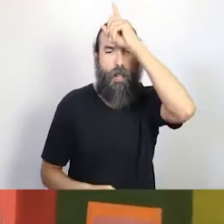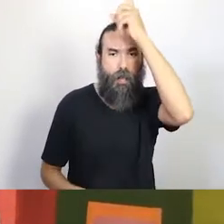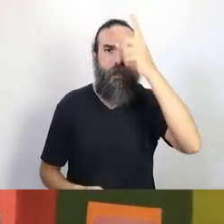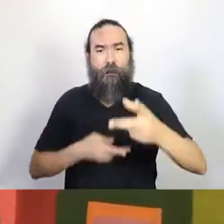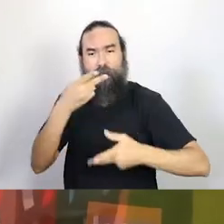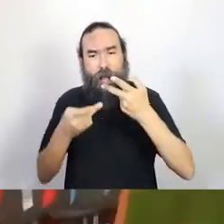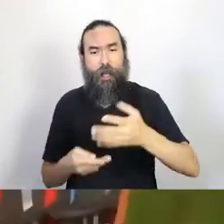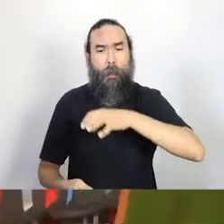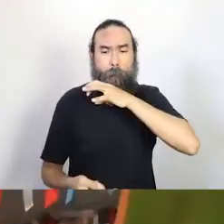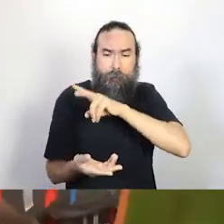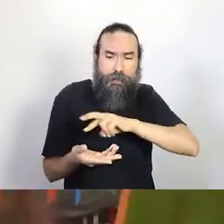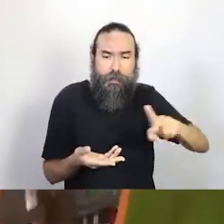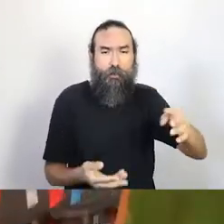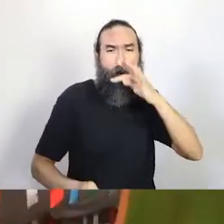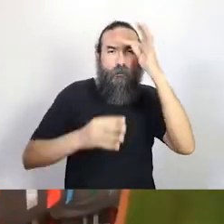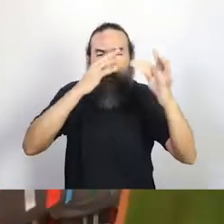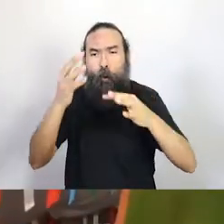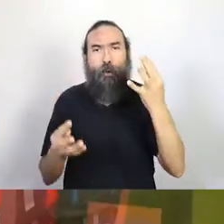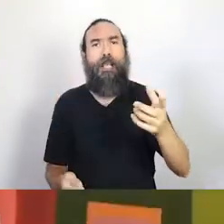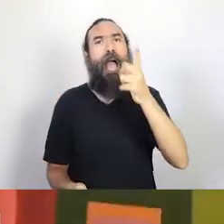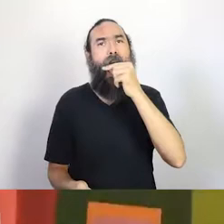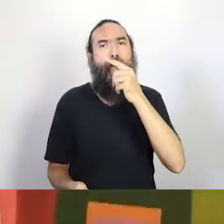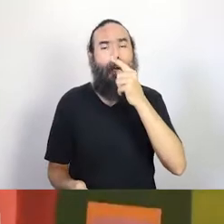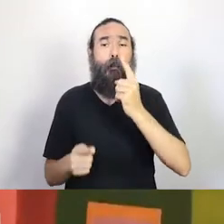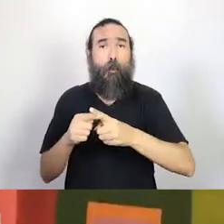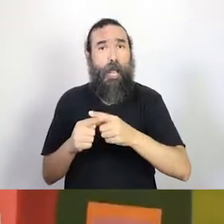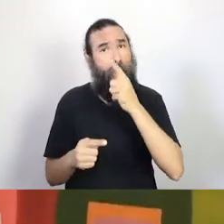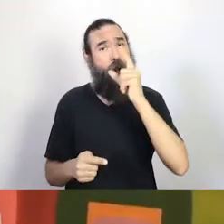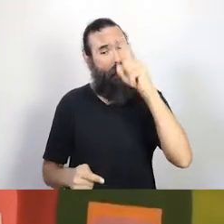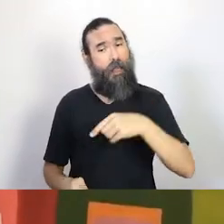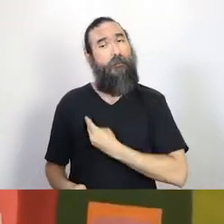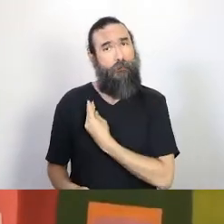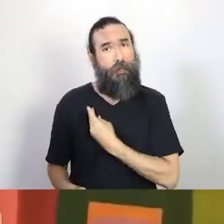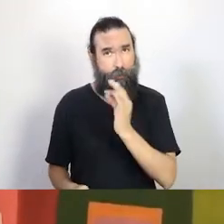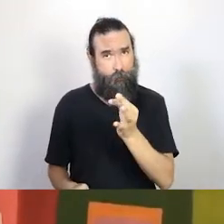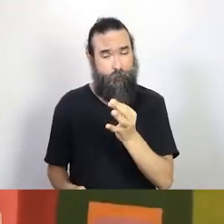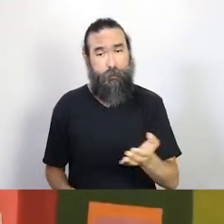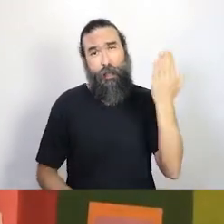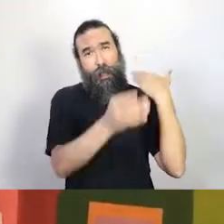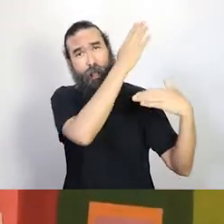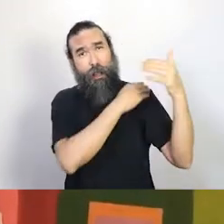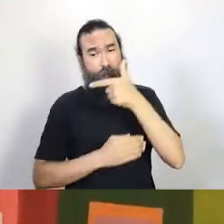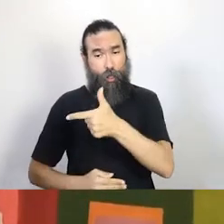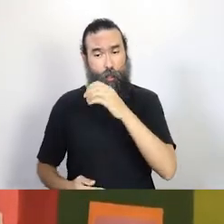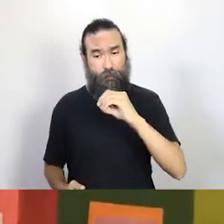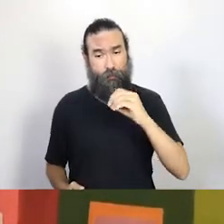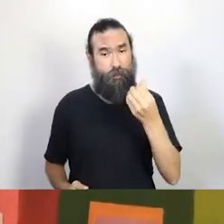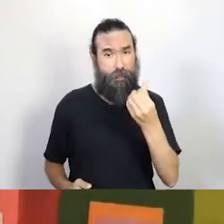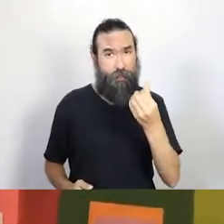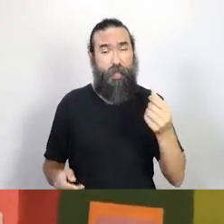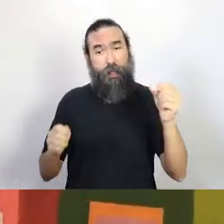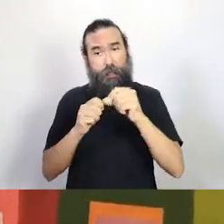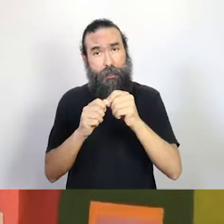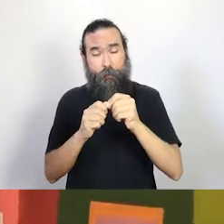a água, né, que a água é vida. Em 2006, também foi gravado o filme A